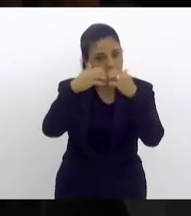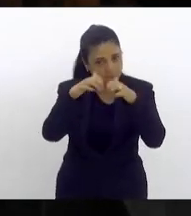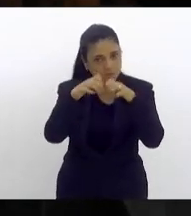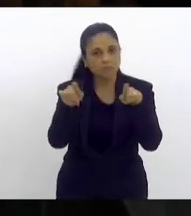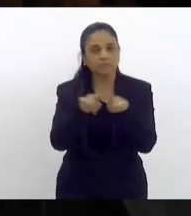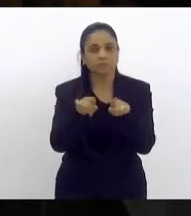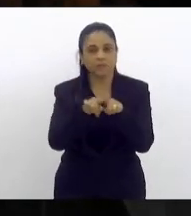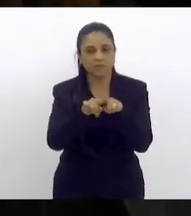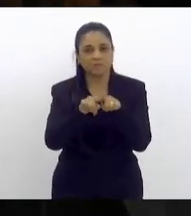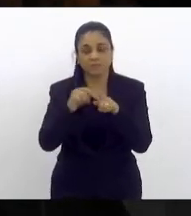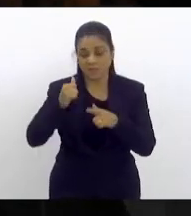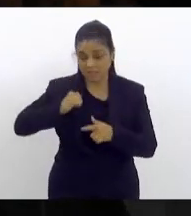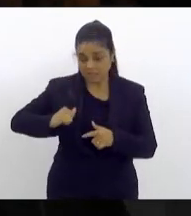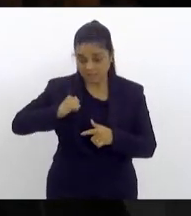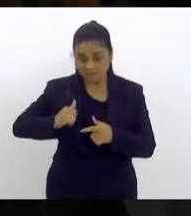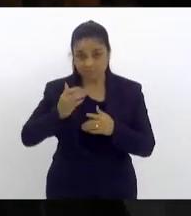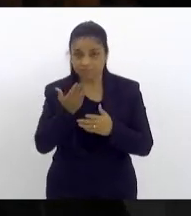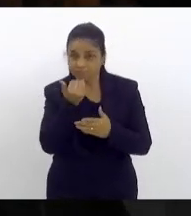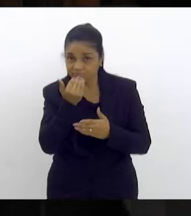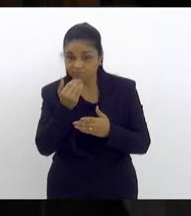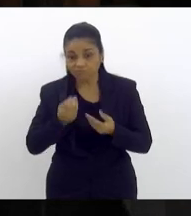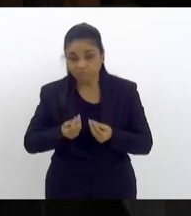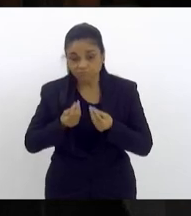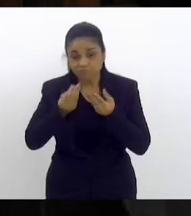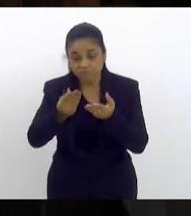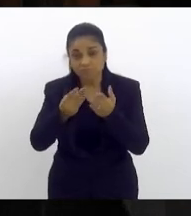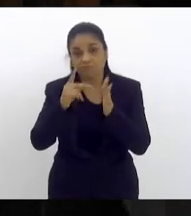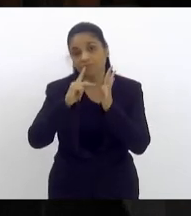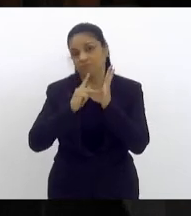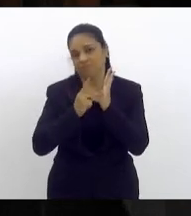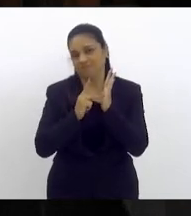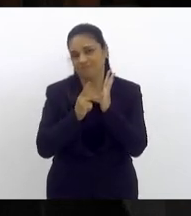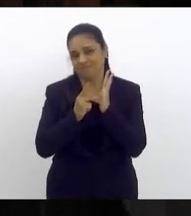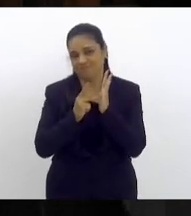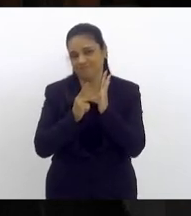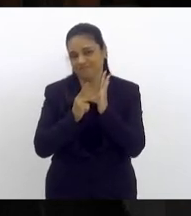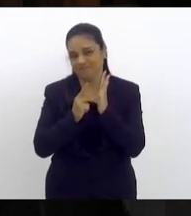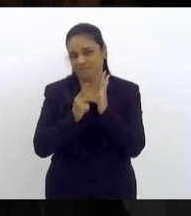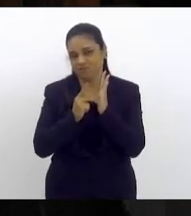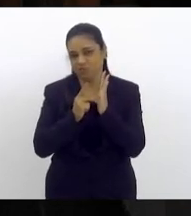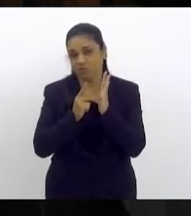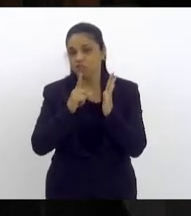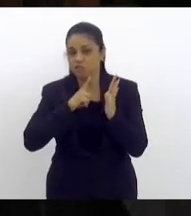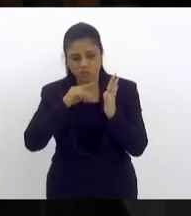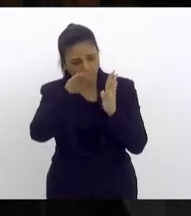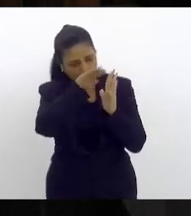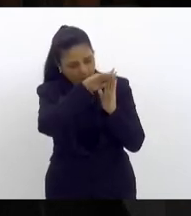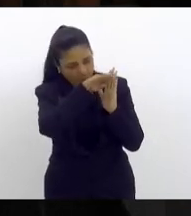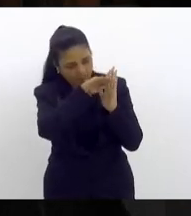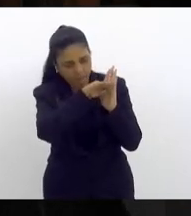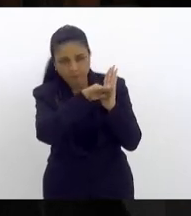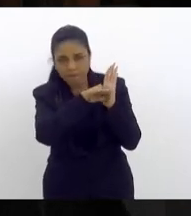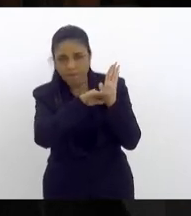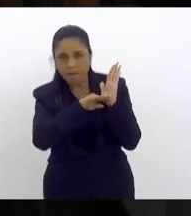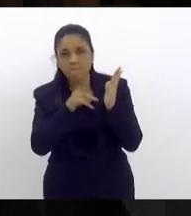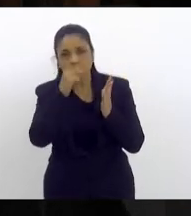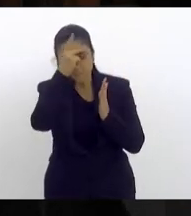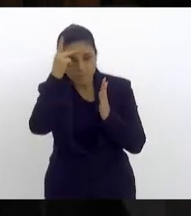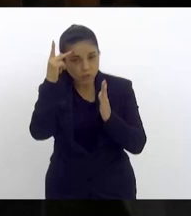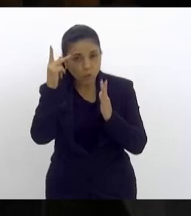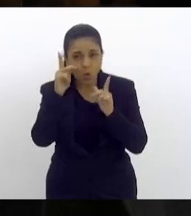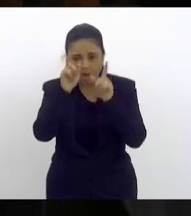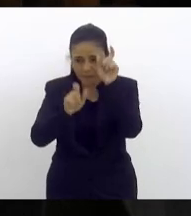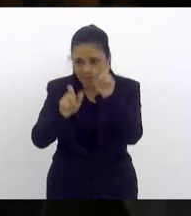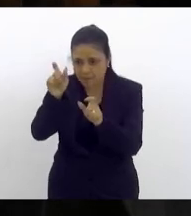entregues pasmem há um sindicato e havia uma lista das pessoas que receberam aquelas cestas